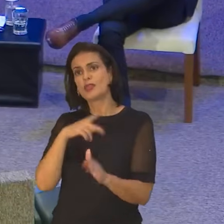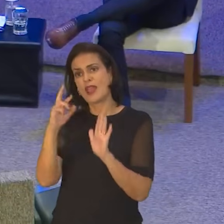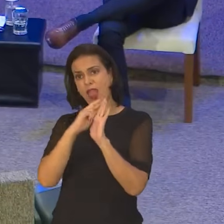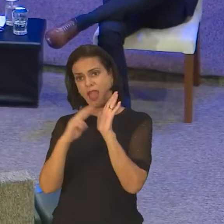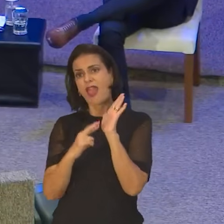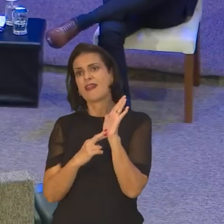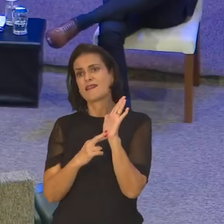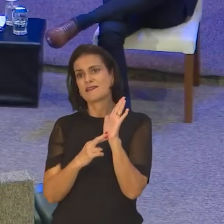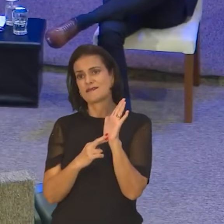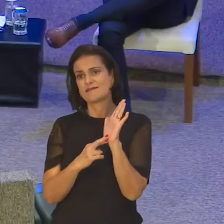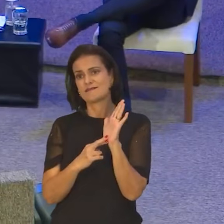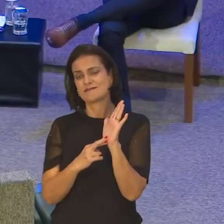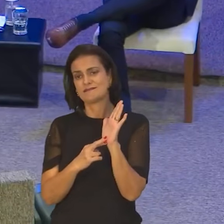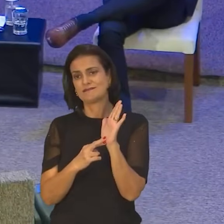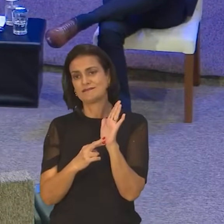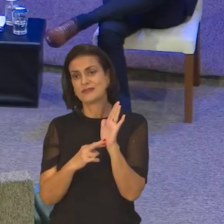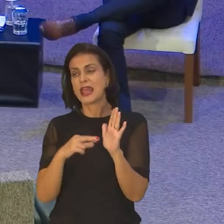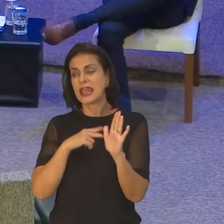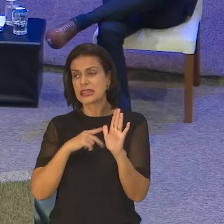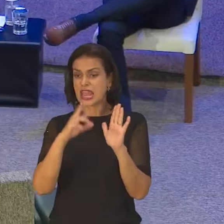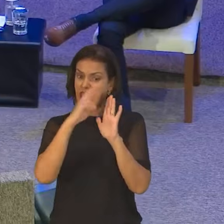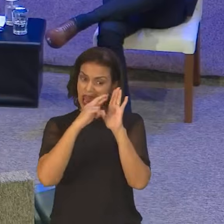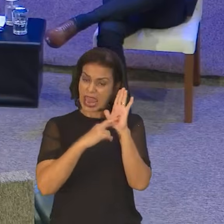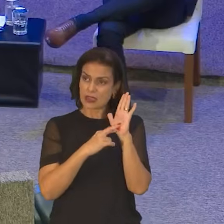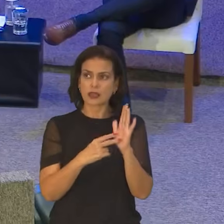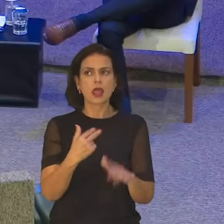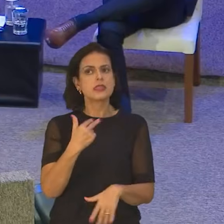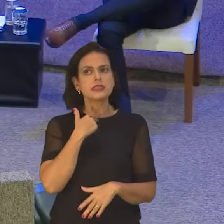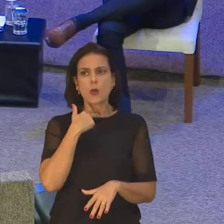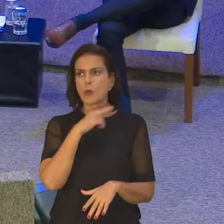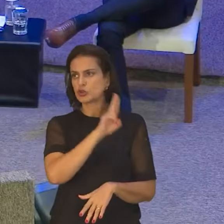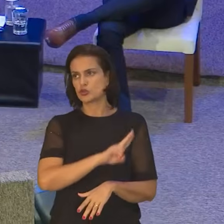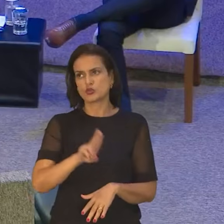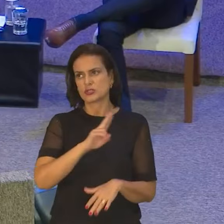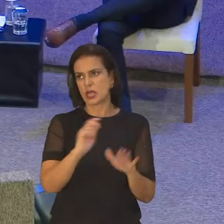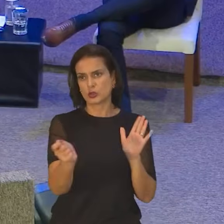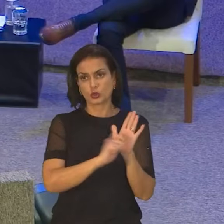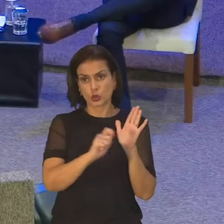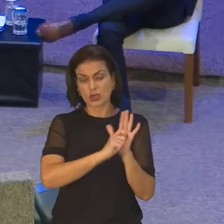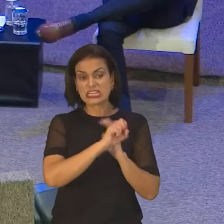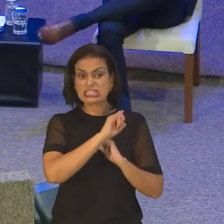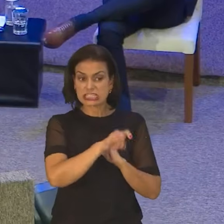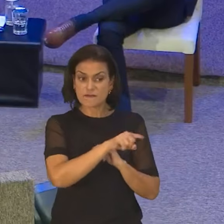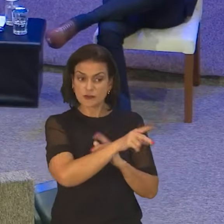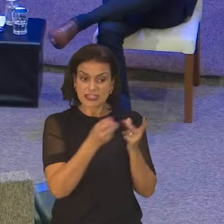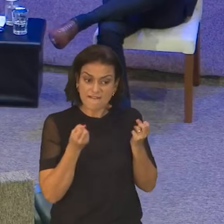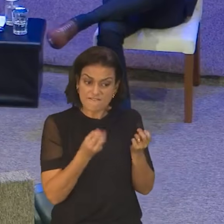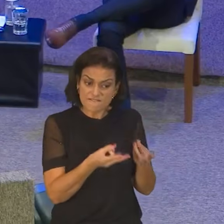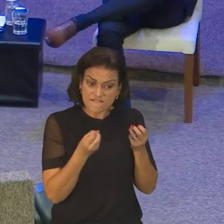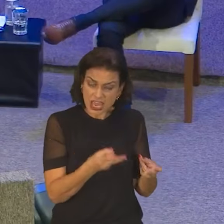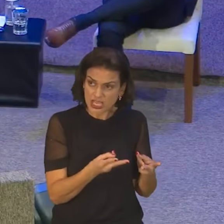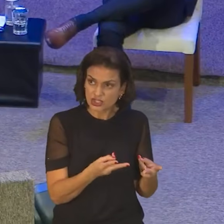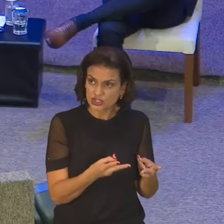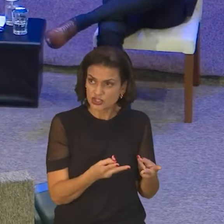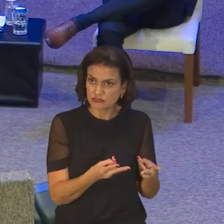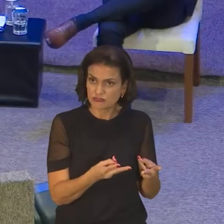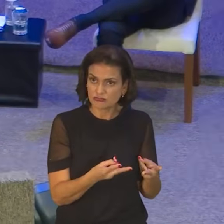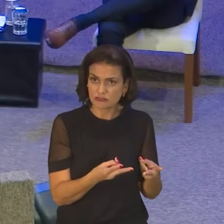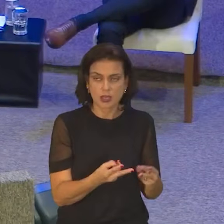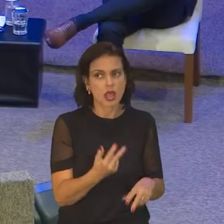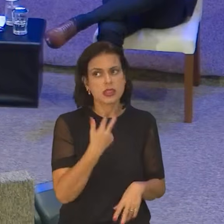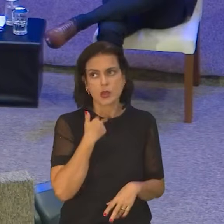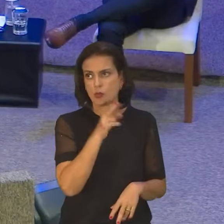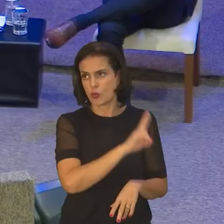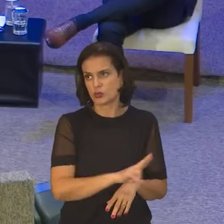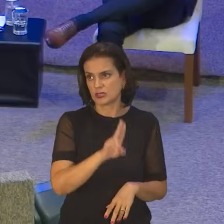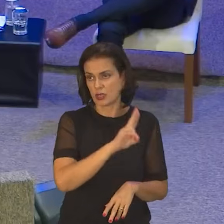mundo assim vive. Então tem uma lei, não pode consumir se você é liderando. É proibido. Isso aí gera morte,